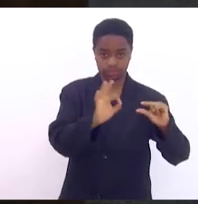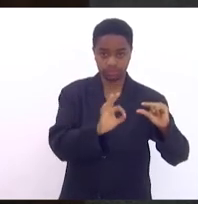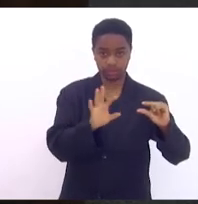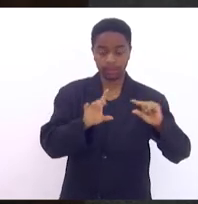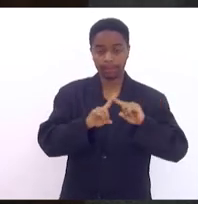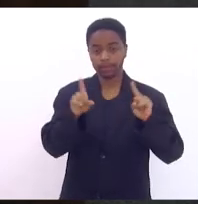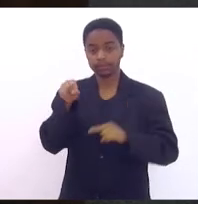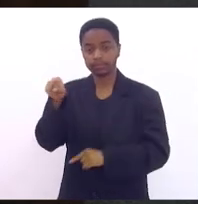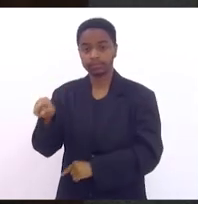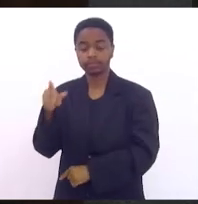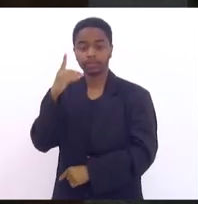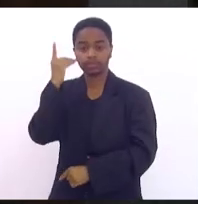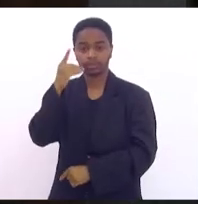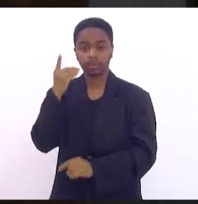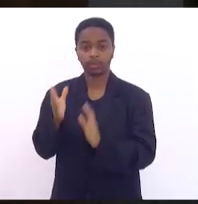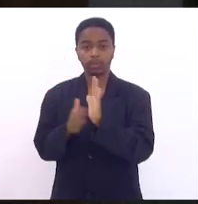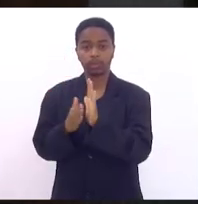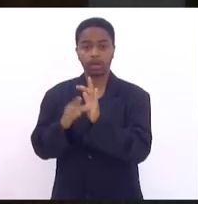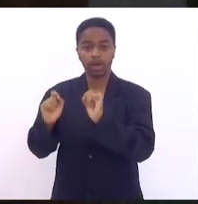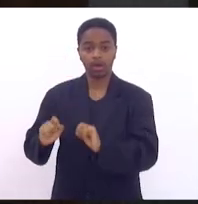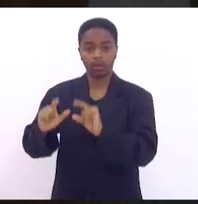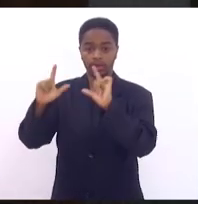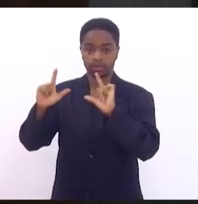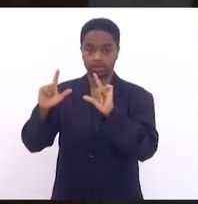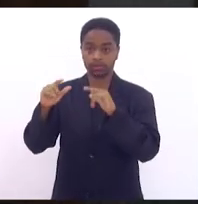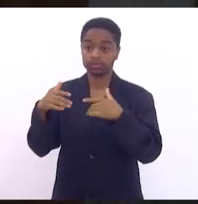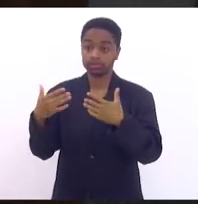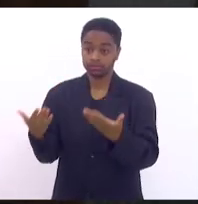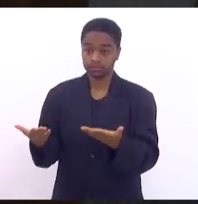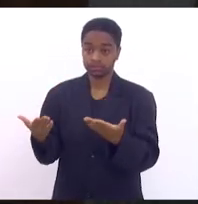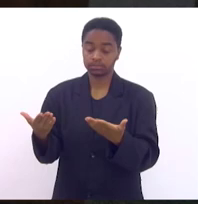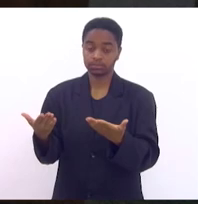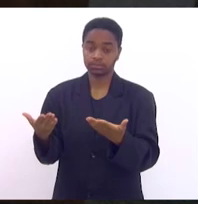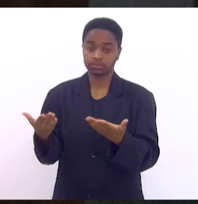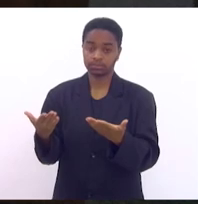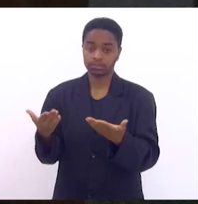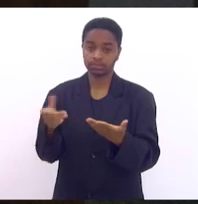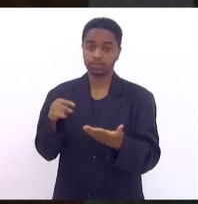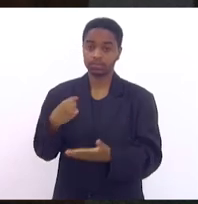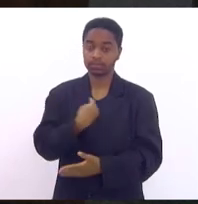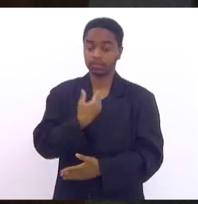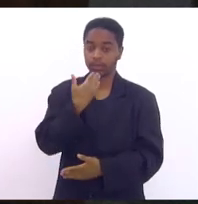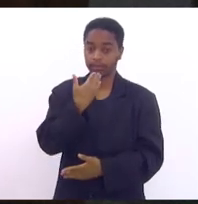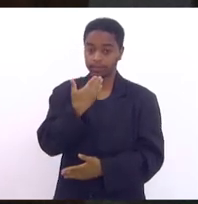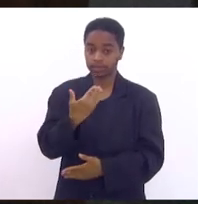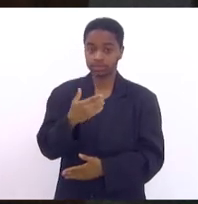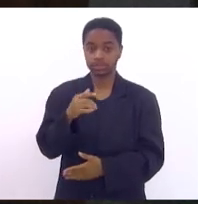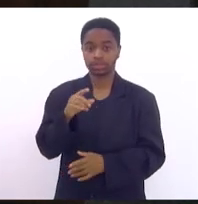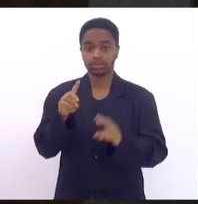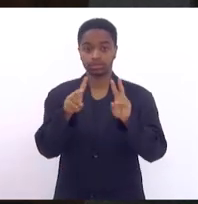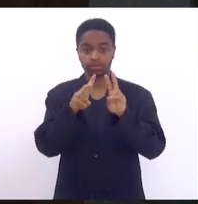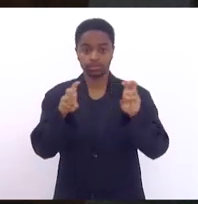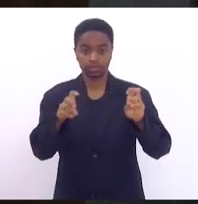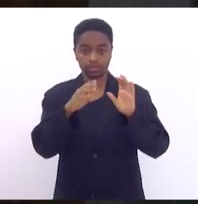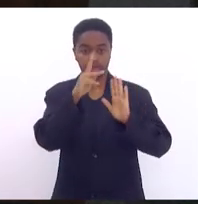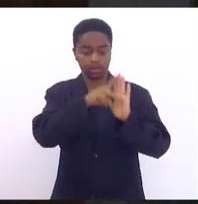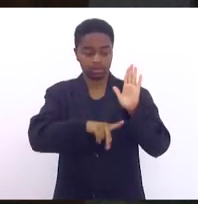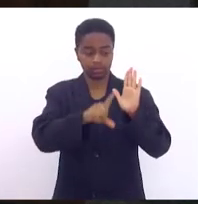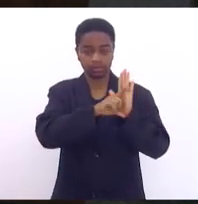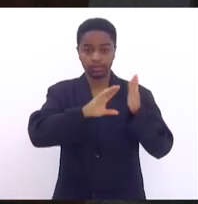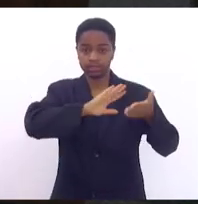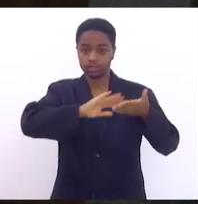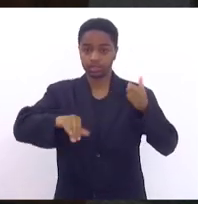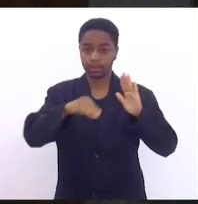enquanto o deputado propõe aumentá-la. Então, assim, a gente está pedindo a retirada dessa matéria de pauta, até que